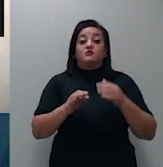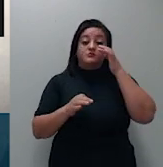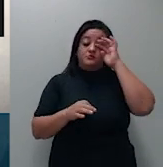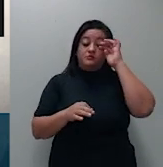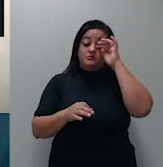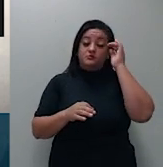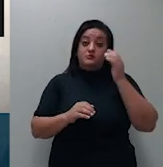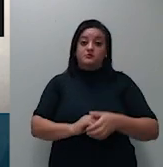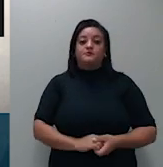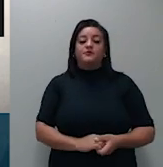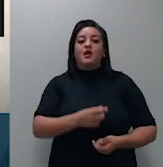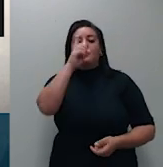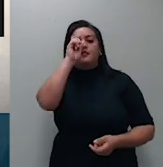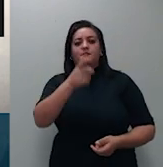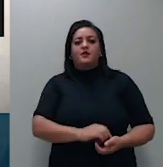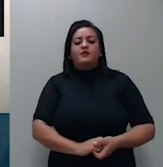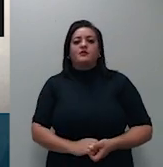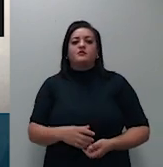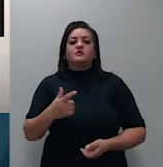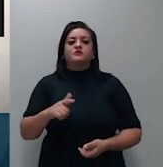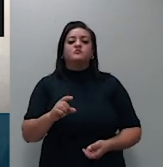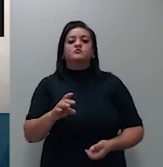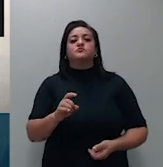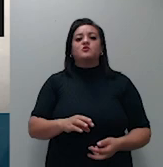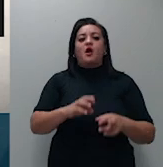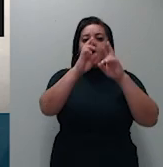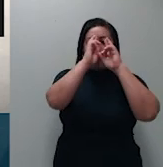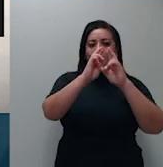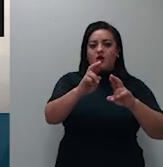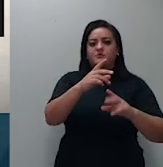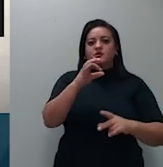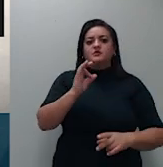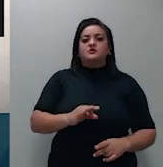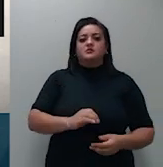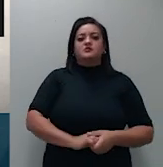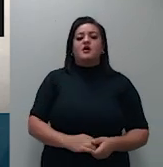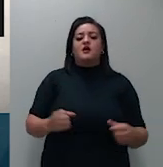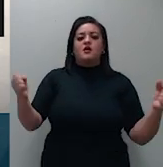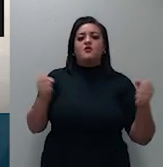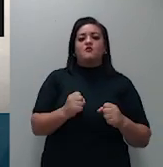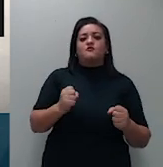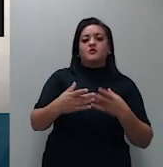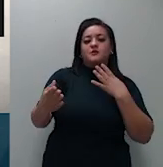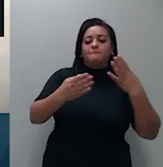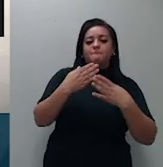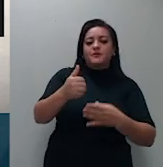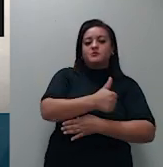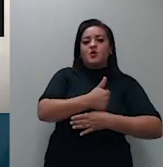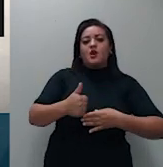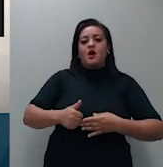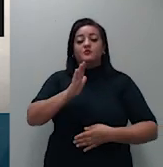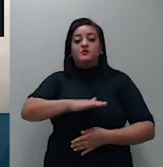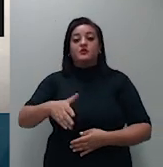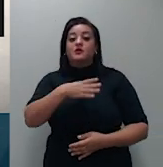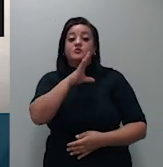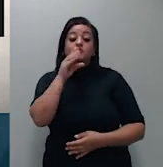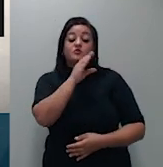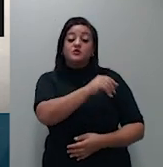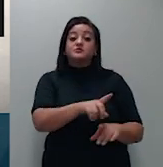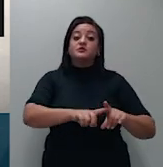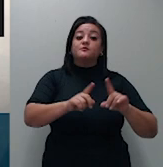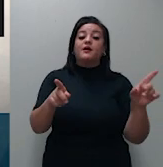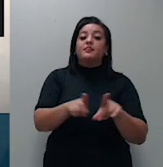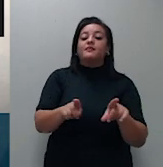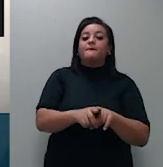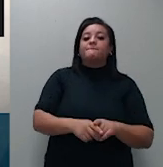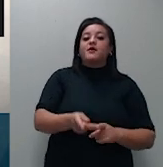determinando não apenas que respeita à integridade física psíquica é moral da Criança e do Adolescente mas previno obrigação